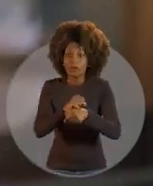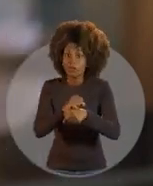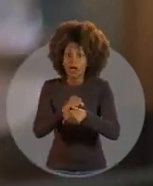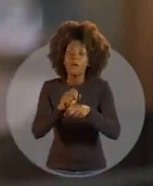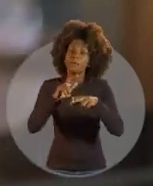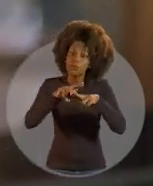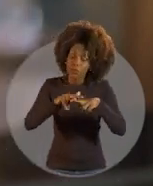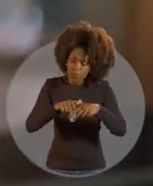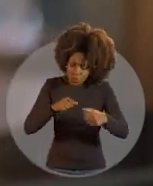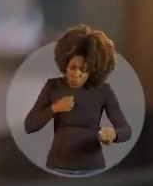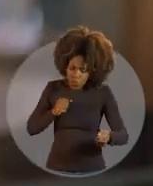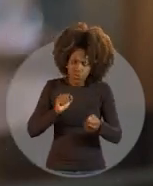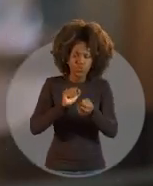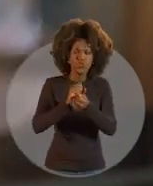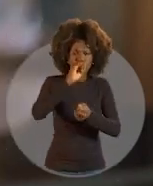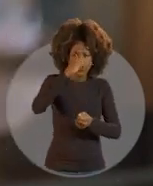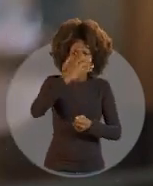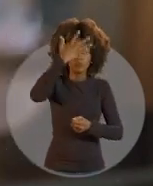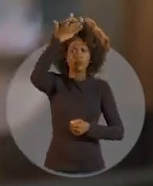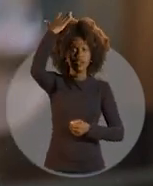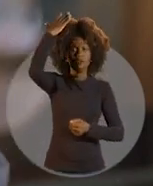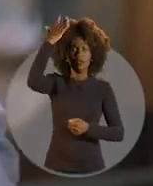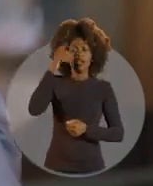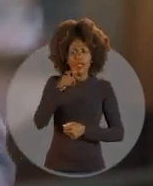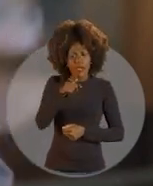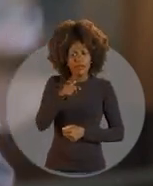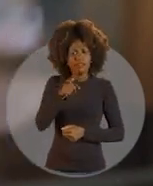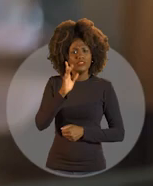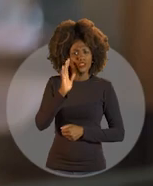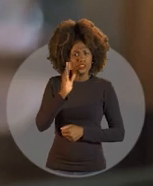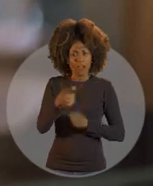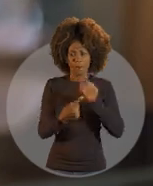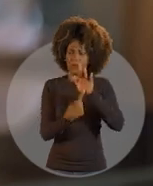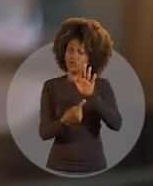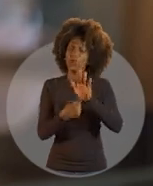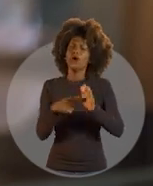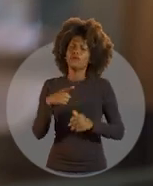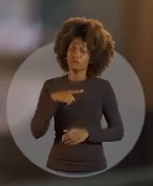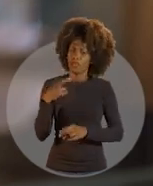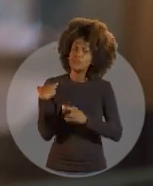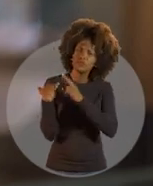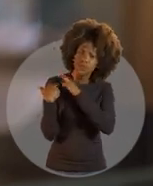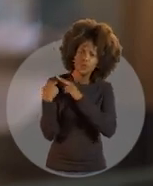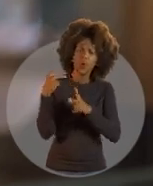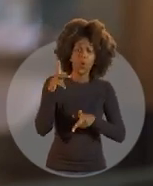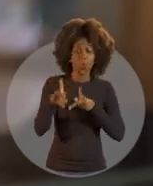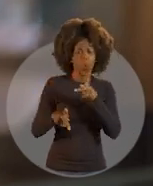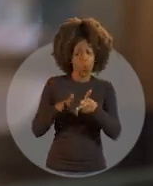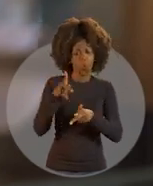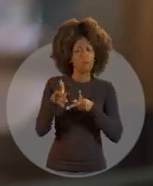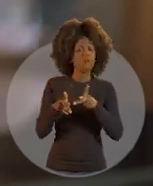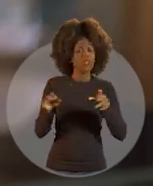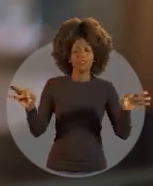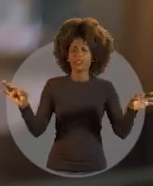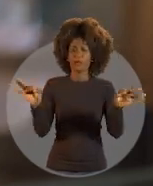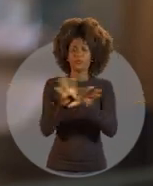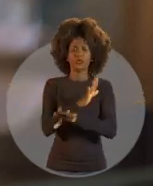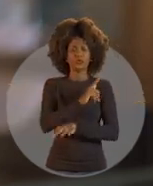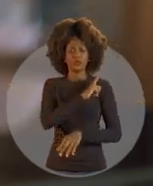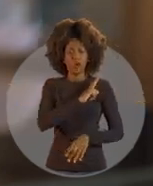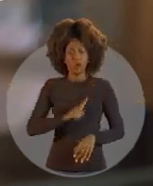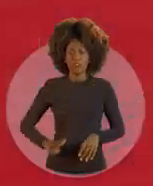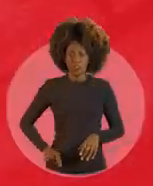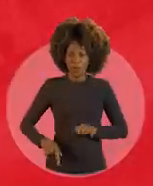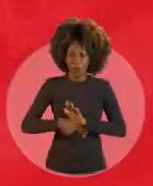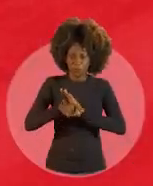parar. Por isso estou com Jerônimo. Jerônimo já provou que tem compromisso com o povo e está mais do que preparado para